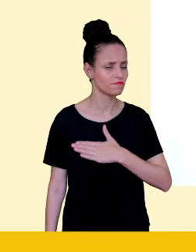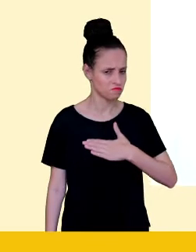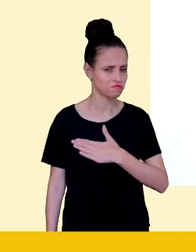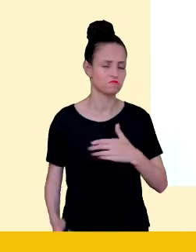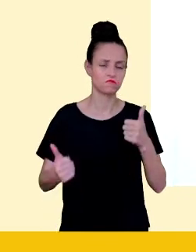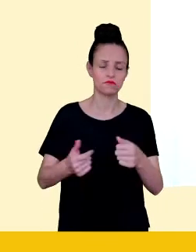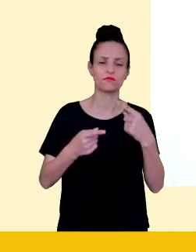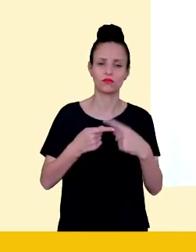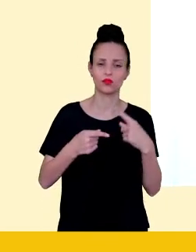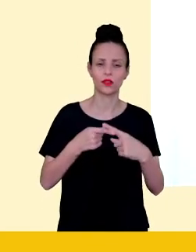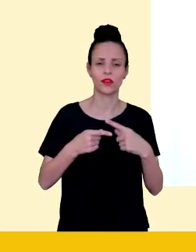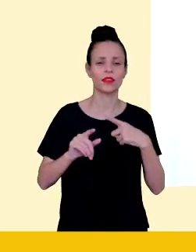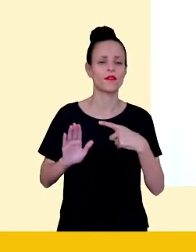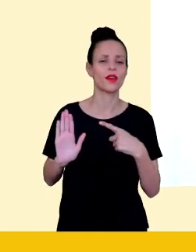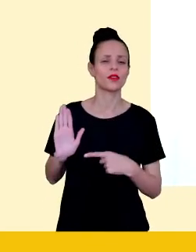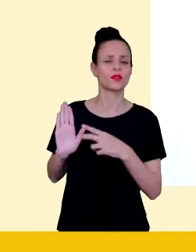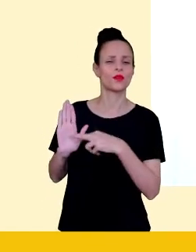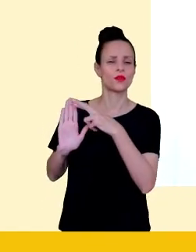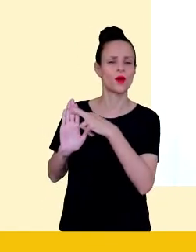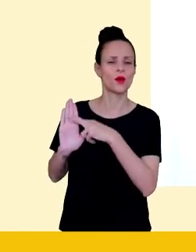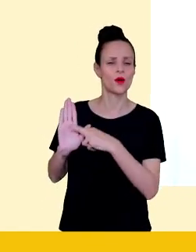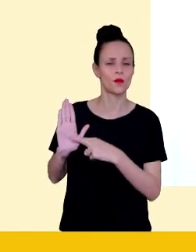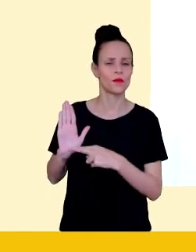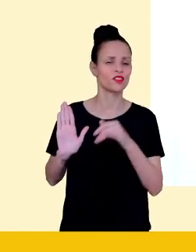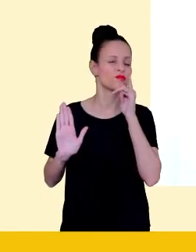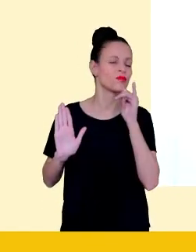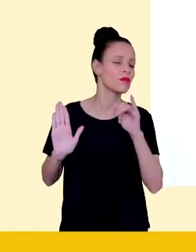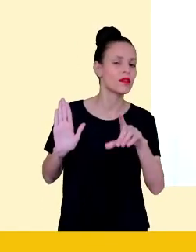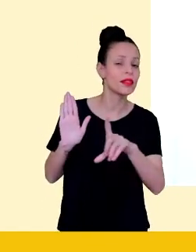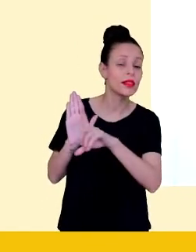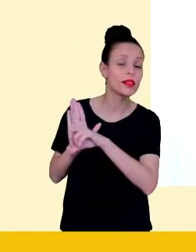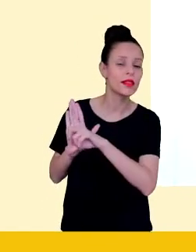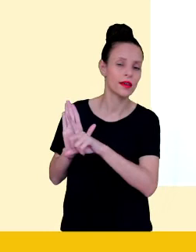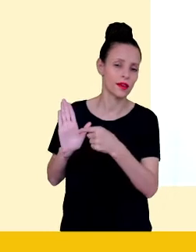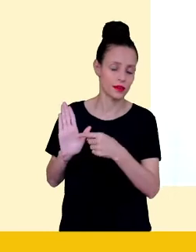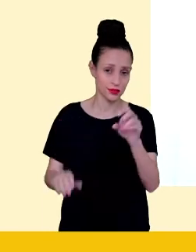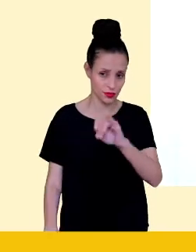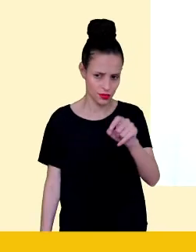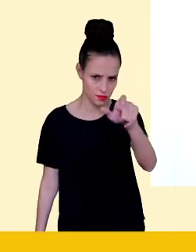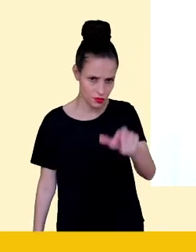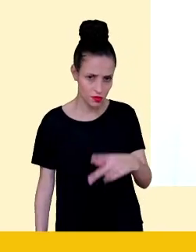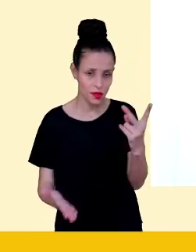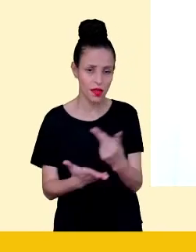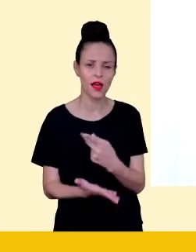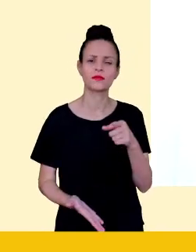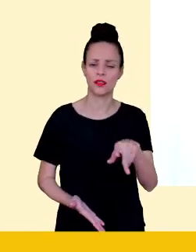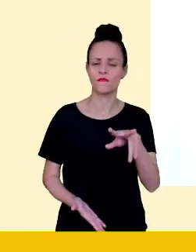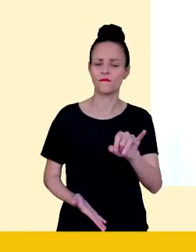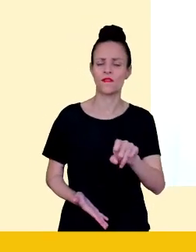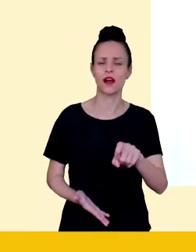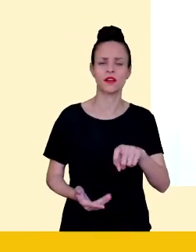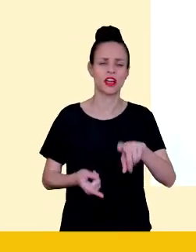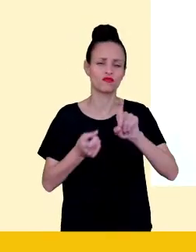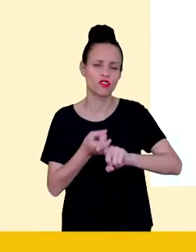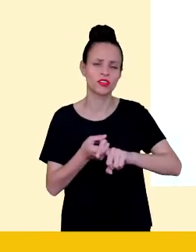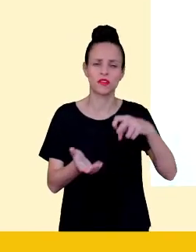gostaram, né? Porque colocou tipo uma certa normas, né? Tipo uma lei que